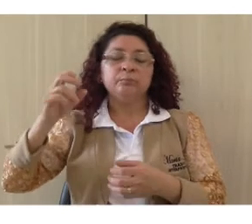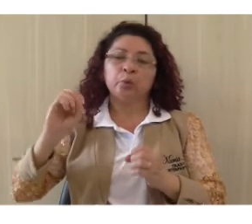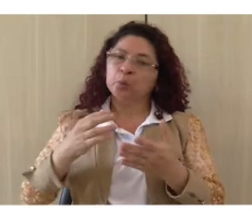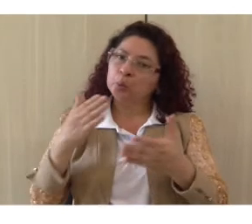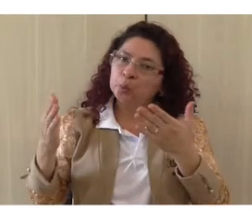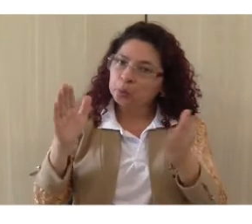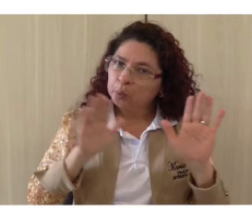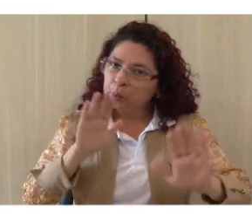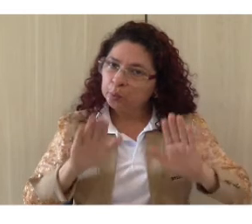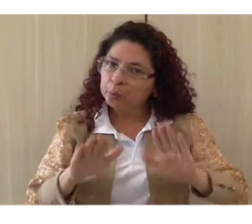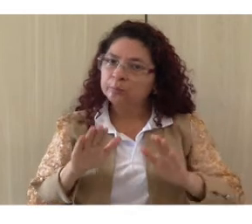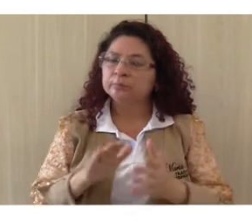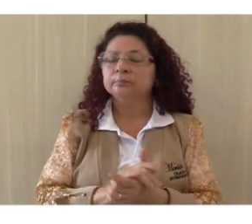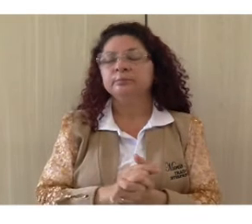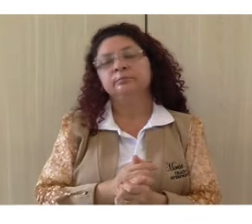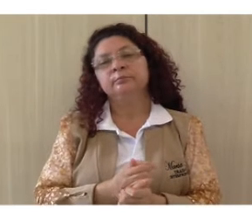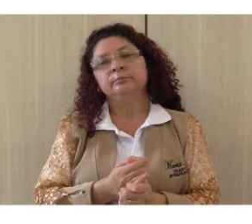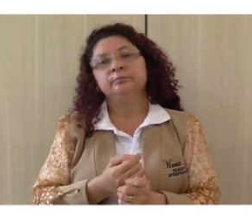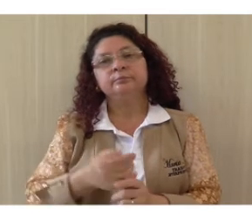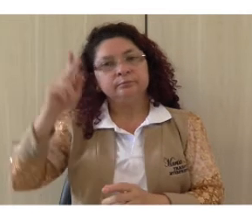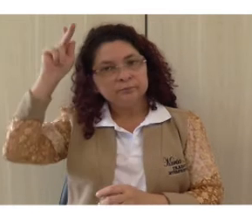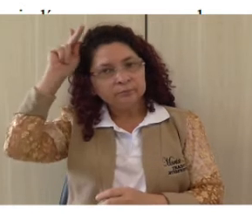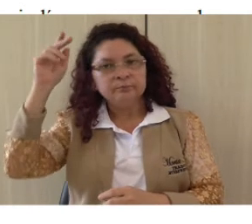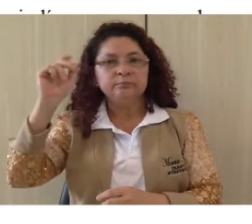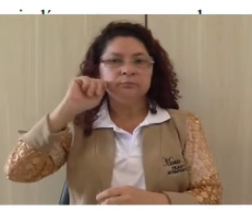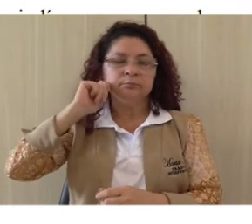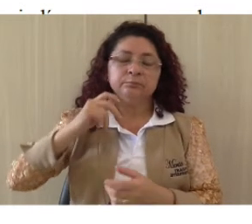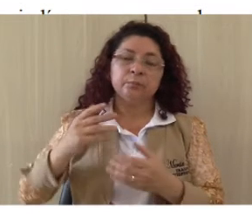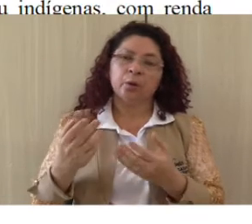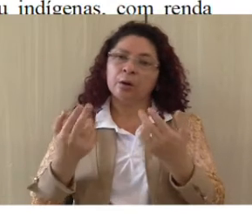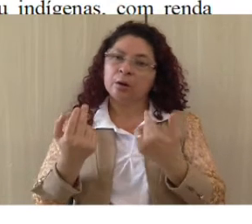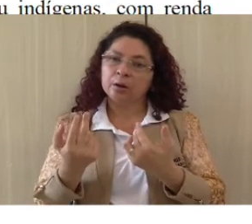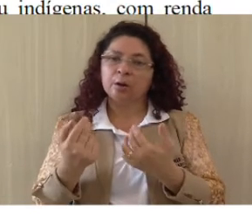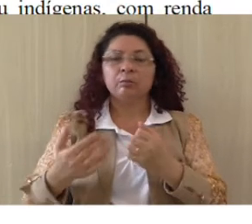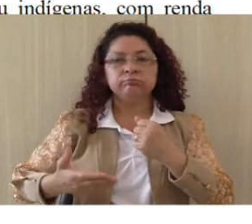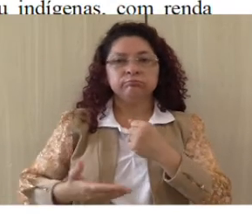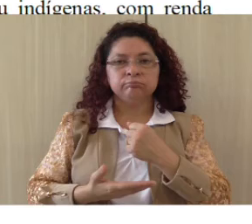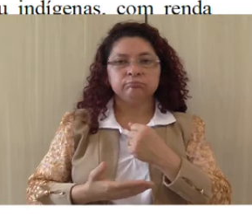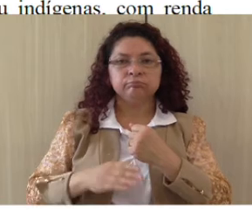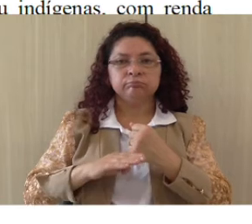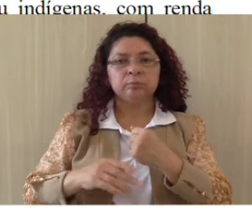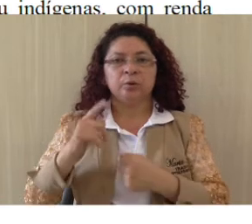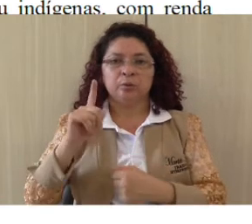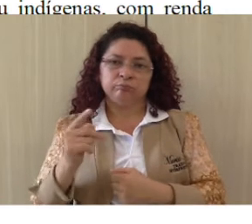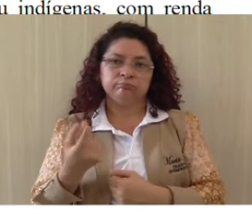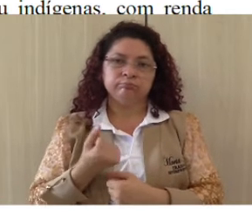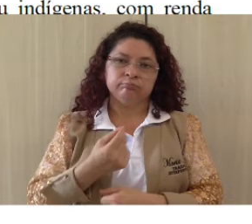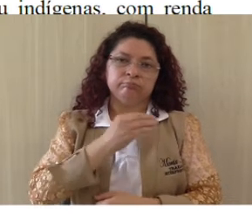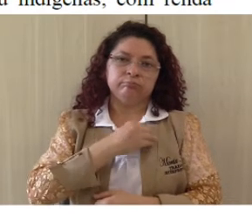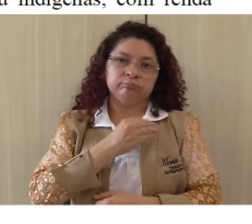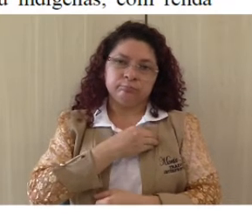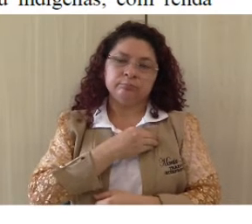ou indígenas, com renda familiar bruta per capita igual ou inferior a um salário mínimo e